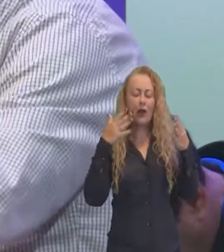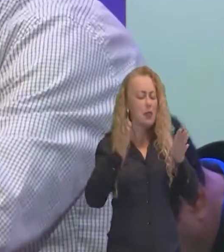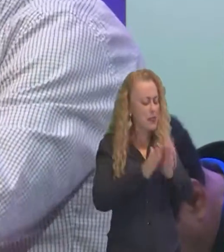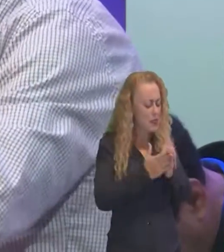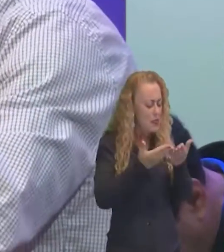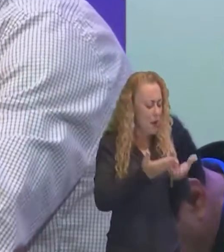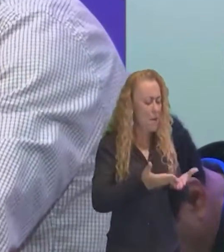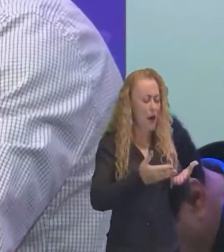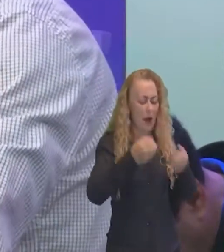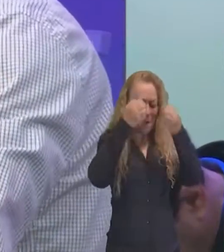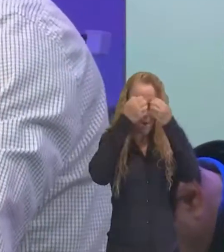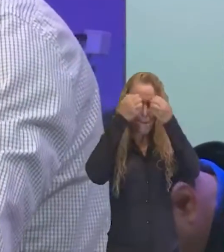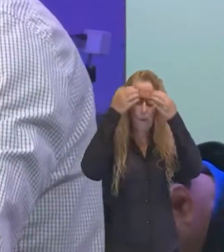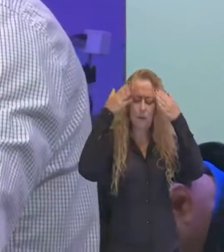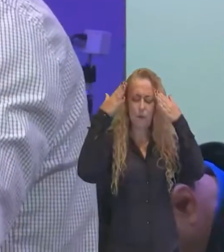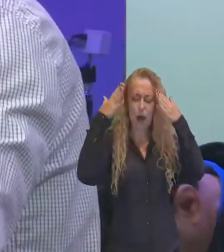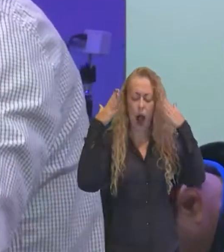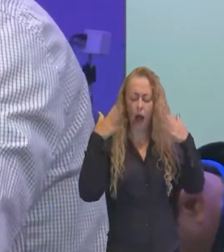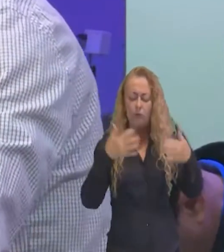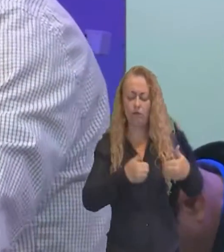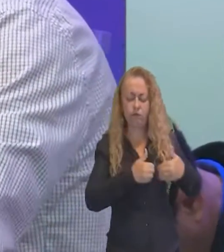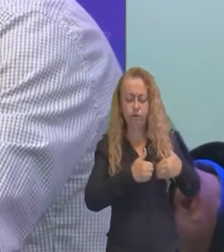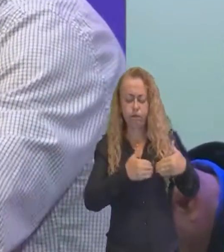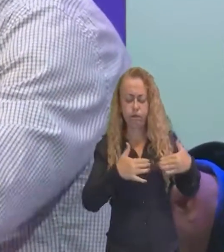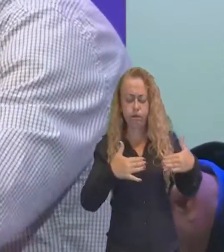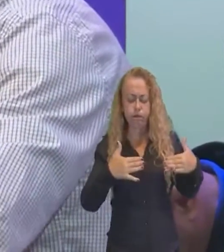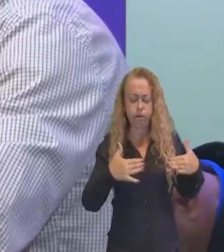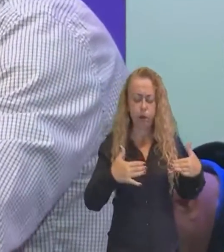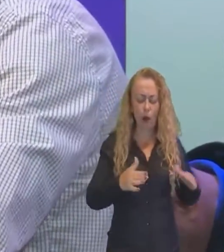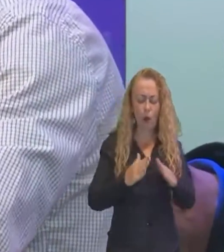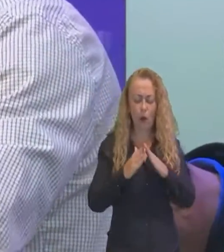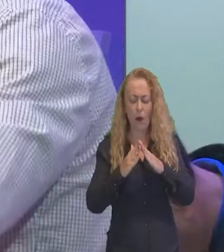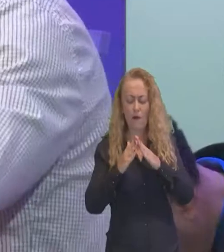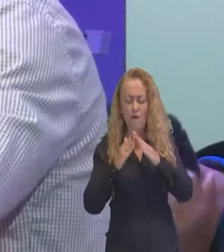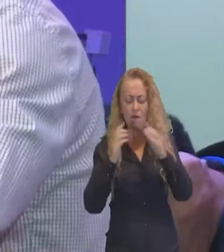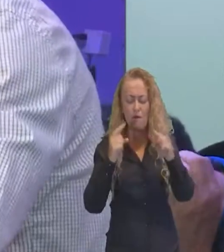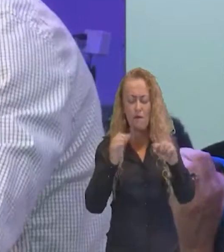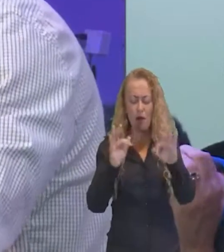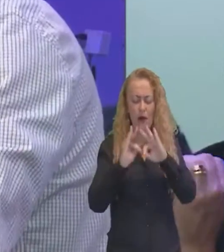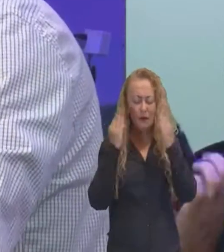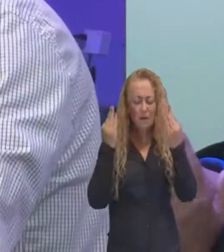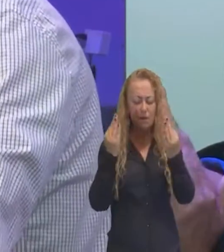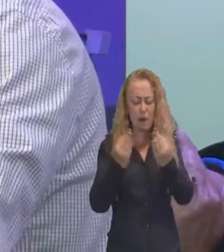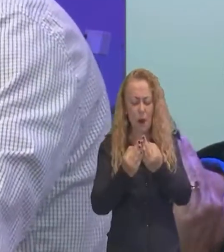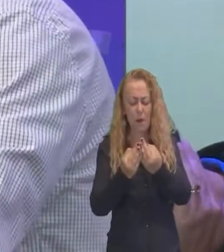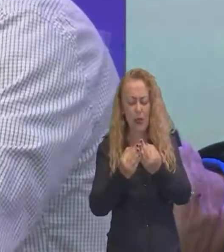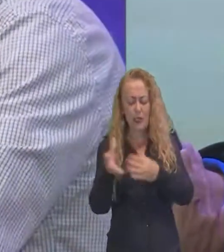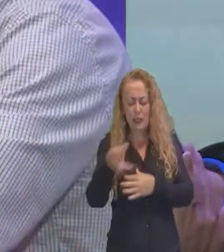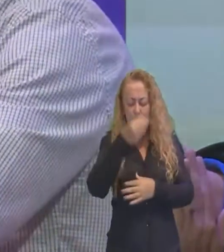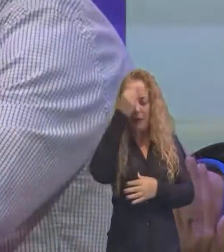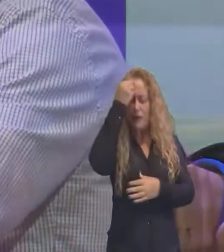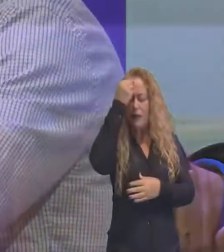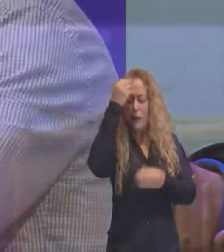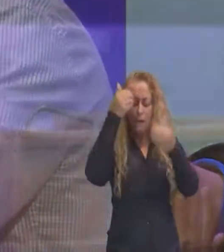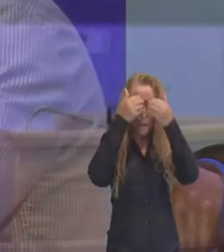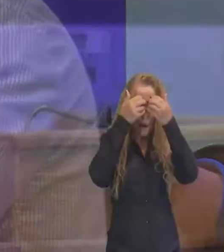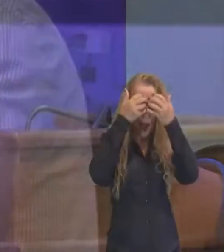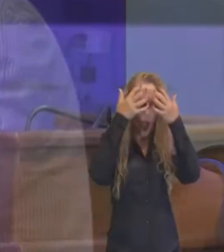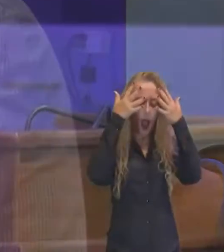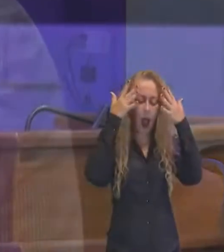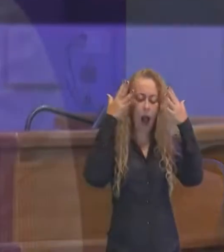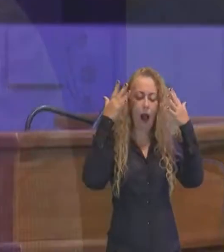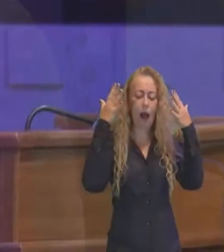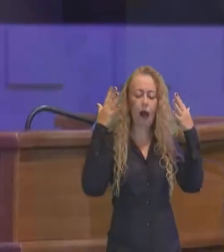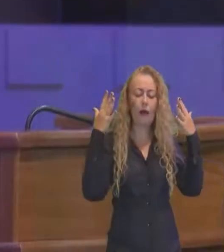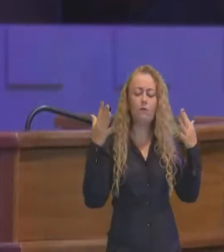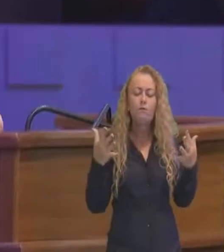aos nossos corações, aos nossos lares, aos nossos casamentos, às nossas famílias. Ó Deus, a cada um de nós